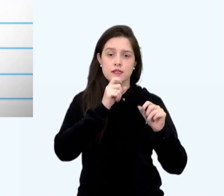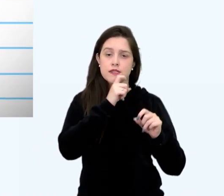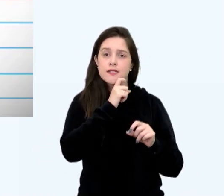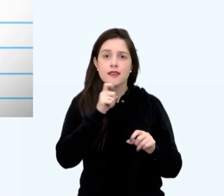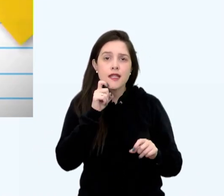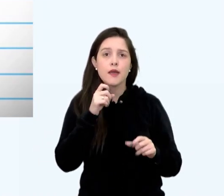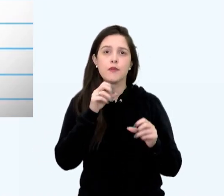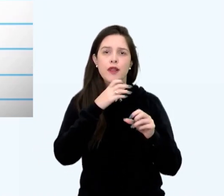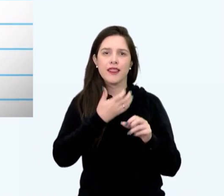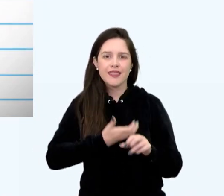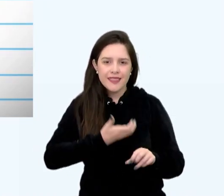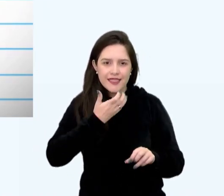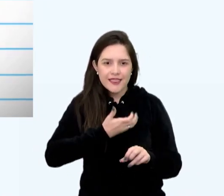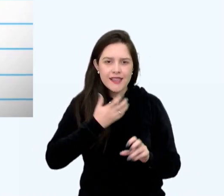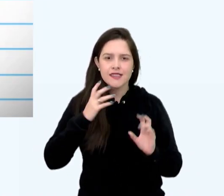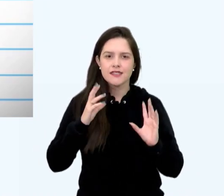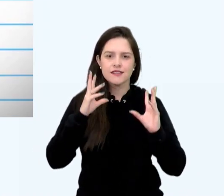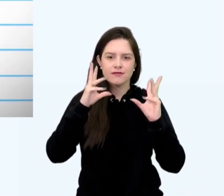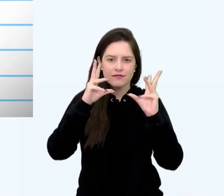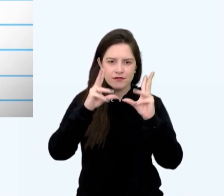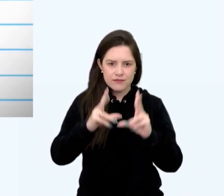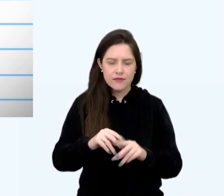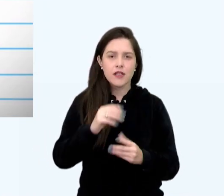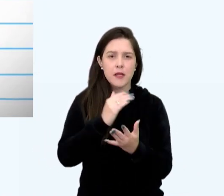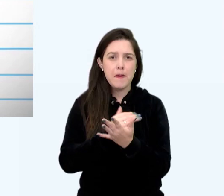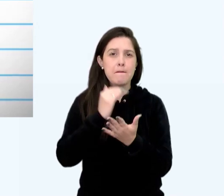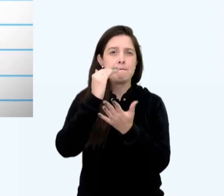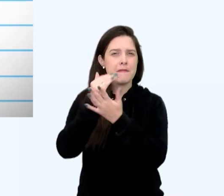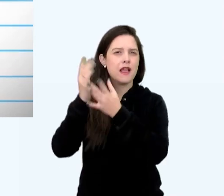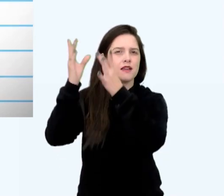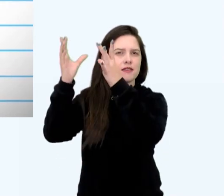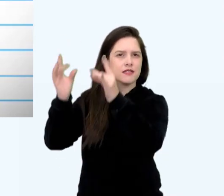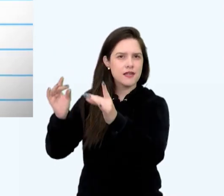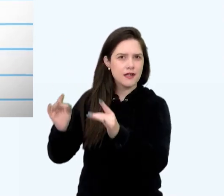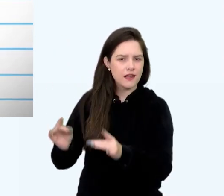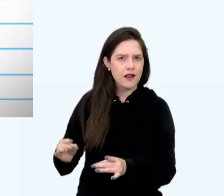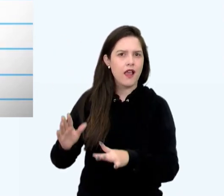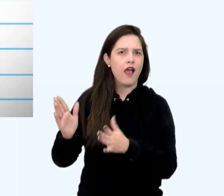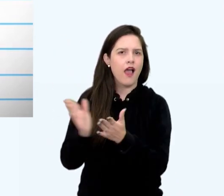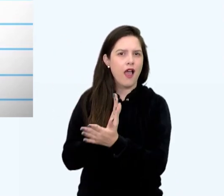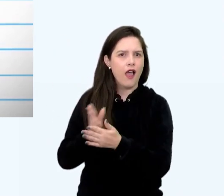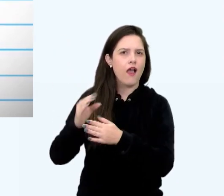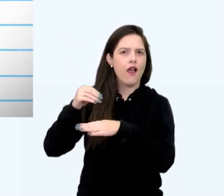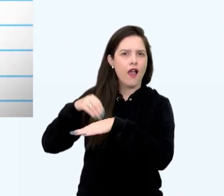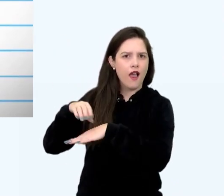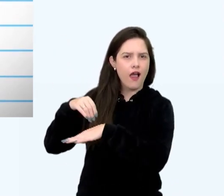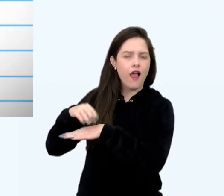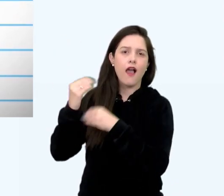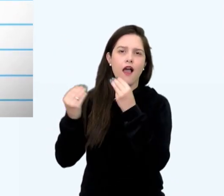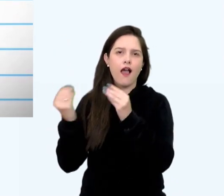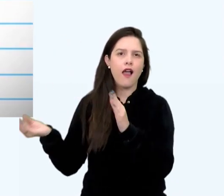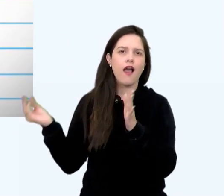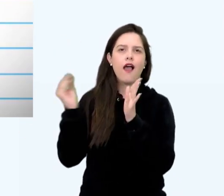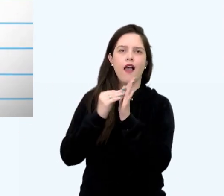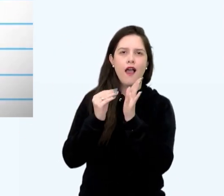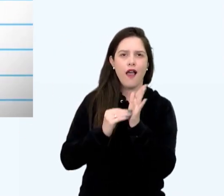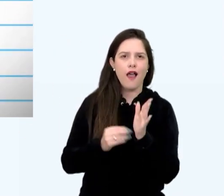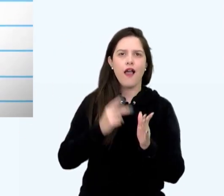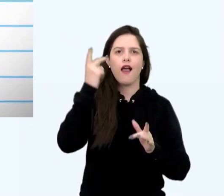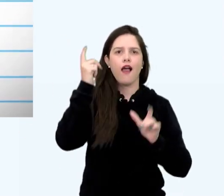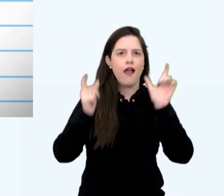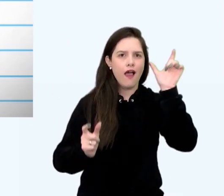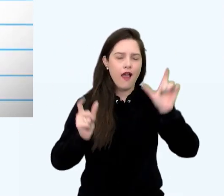As divulgações trimestrais trazem mais detalhes quanto à idade, sexo e cor ou raça das pessoas no que